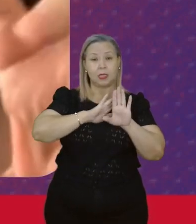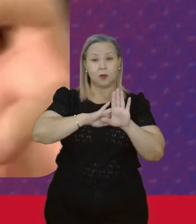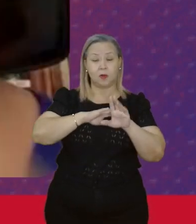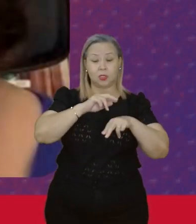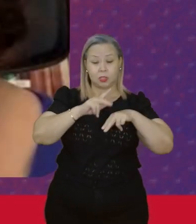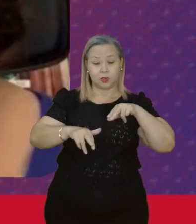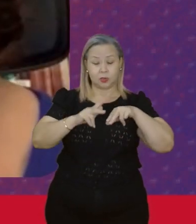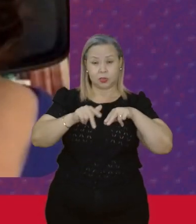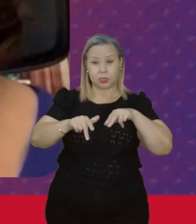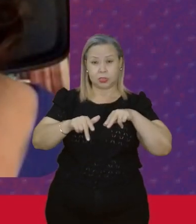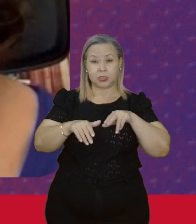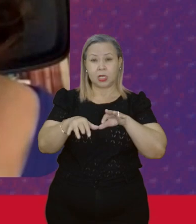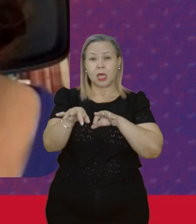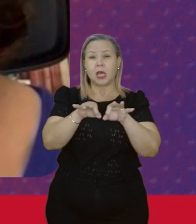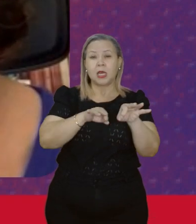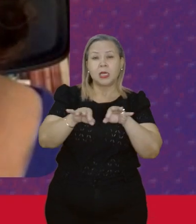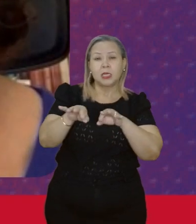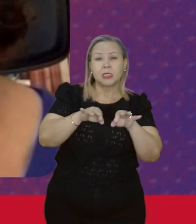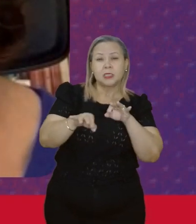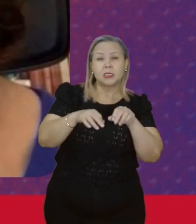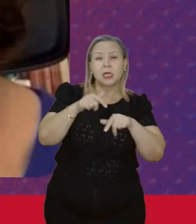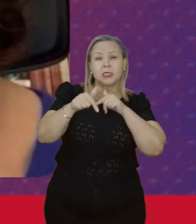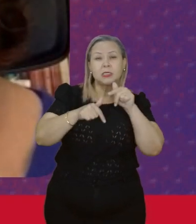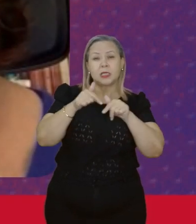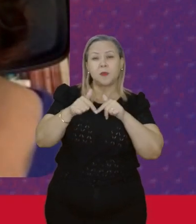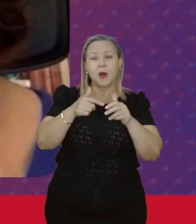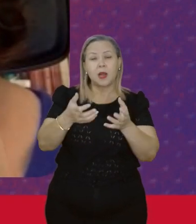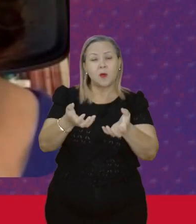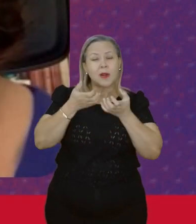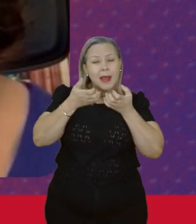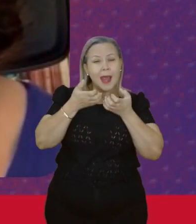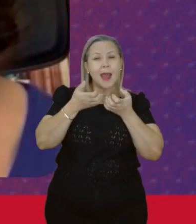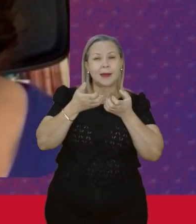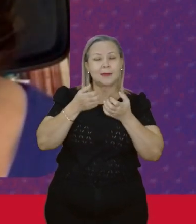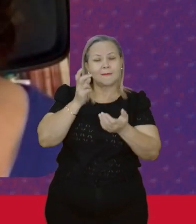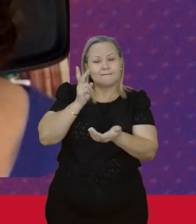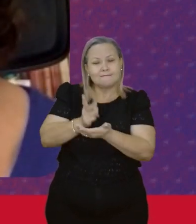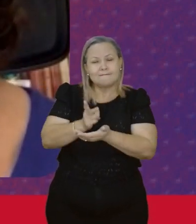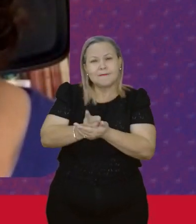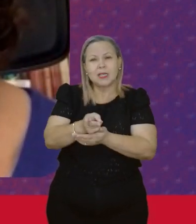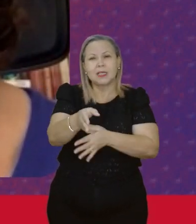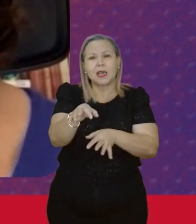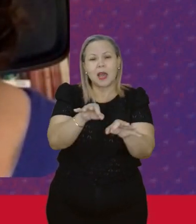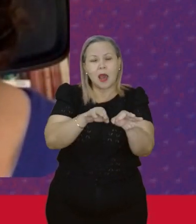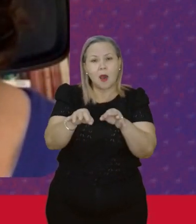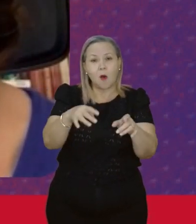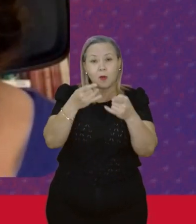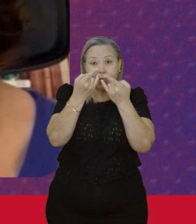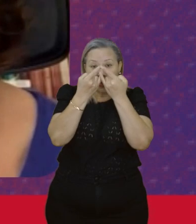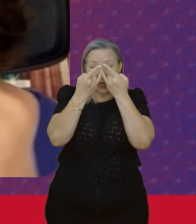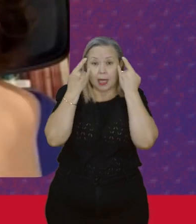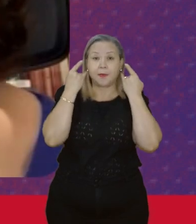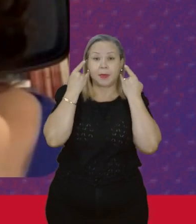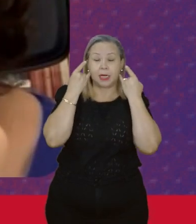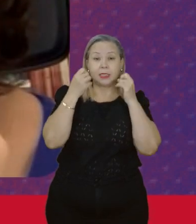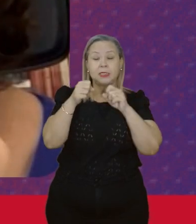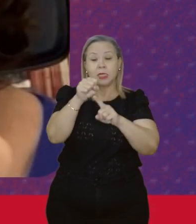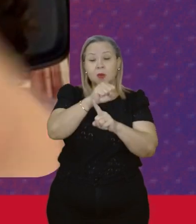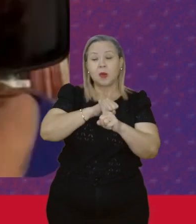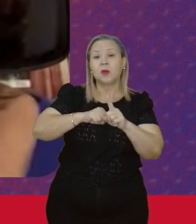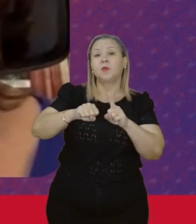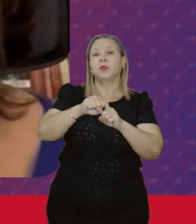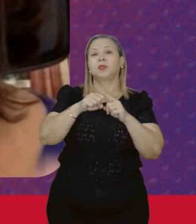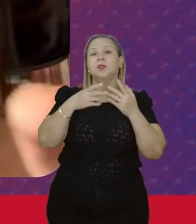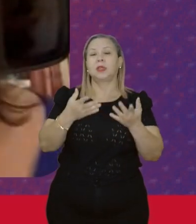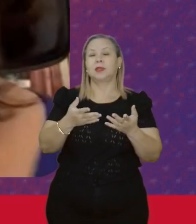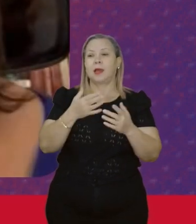o medo. Então, eles querem, de qualquer maneira, manter a ordem capitalista e uma sociedade,